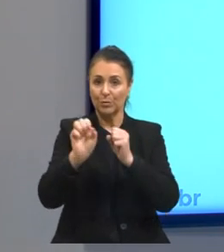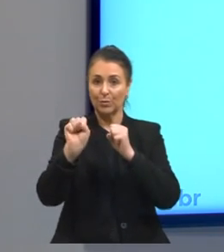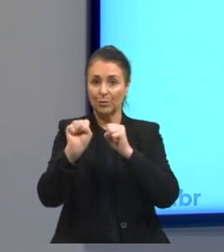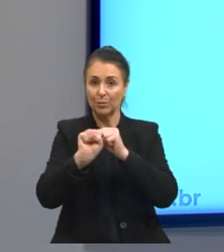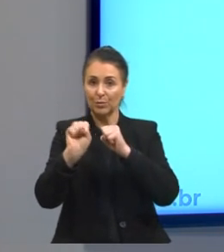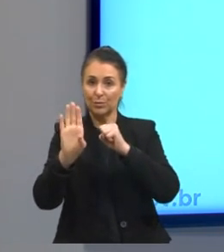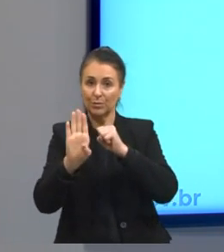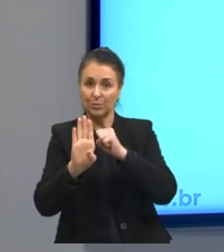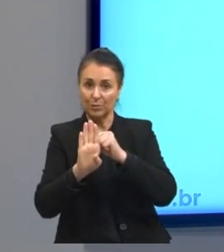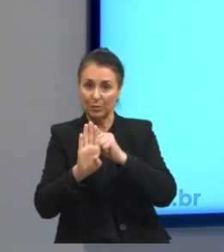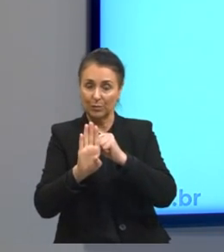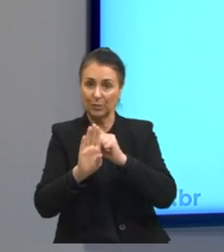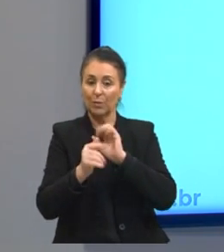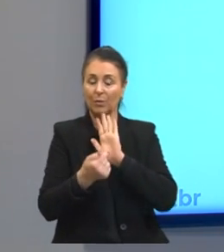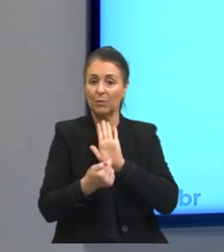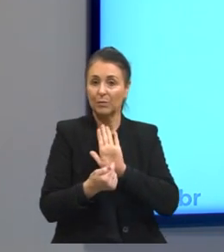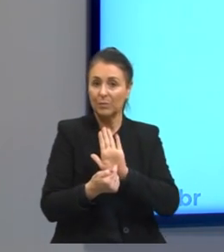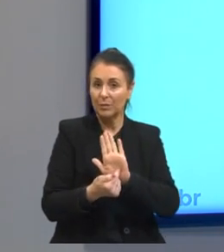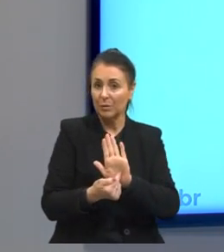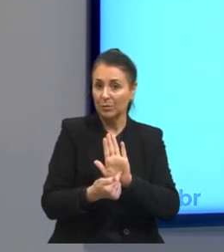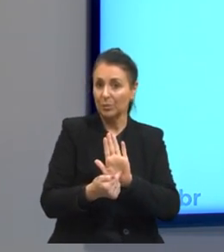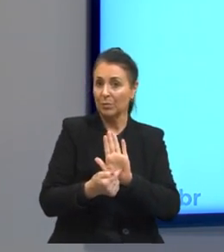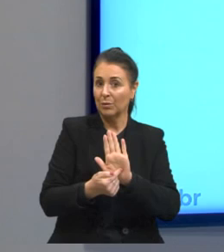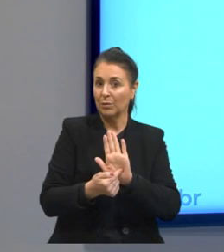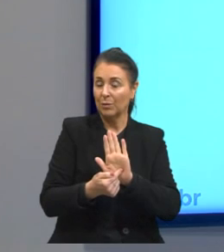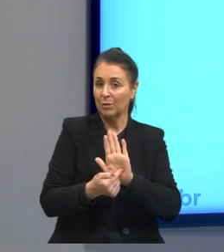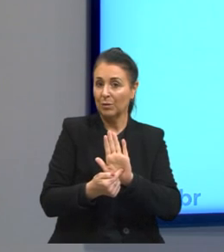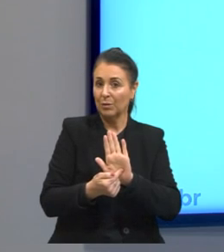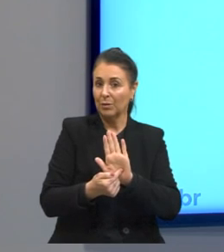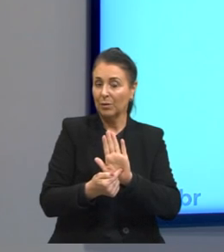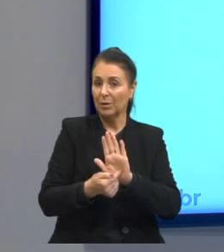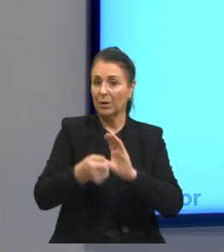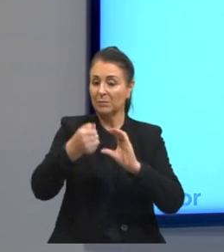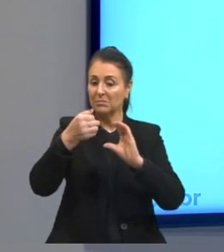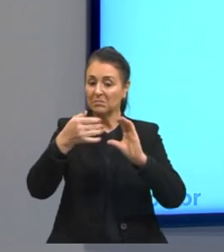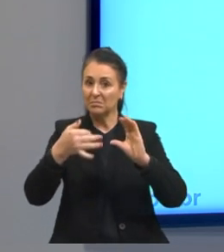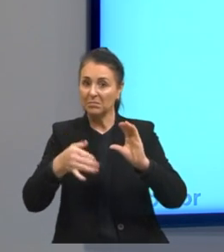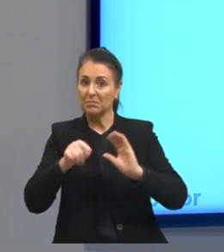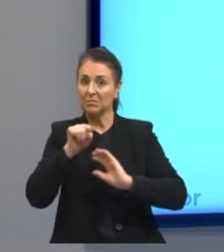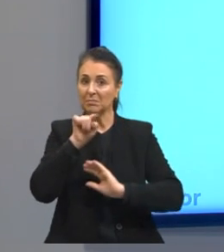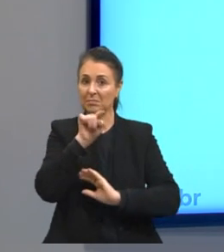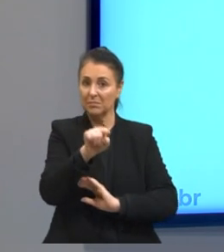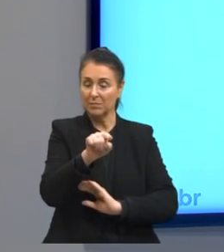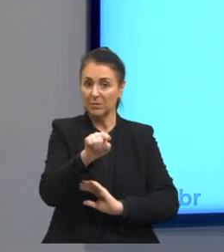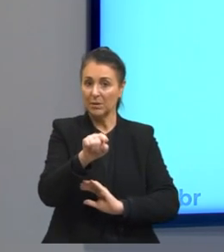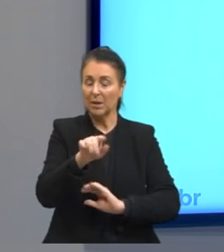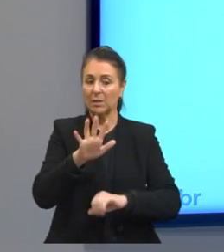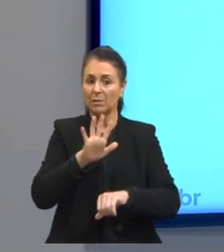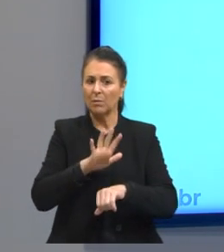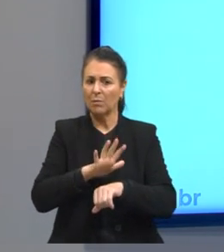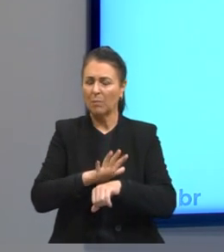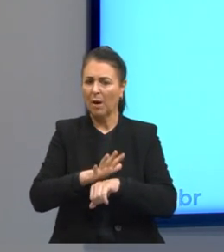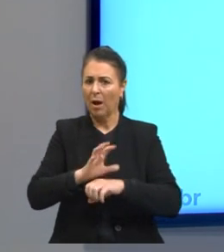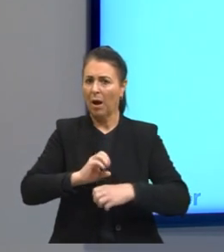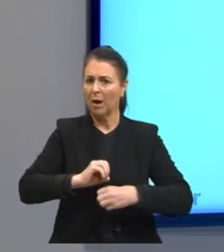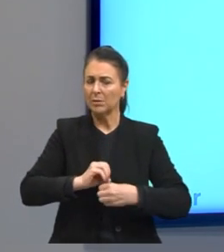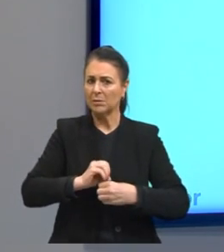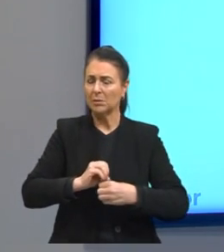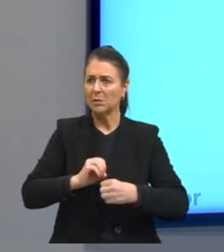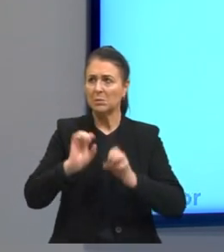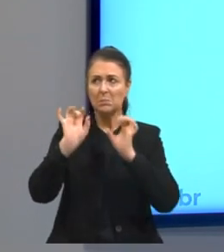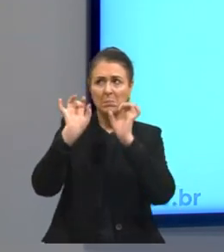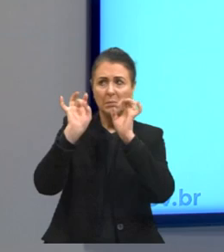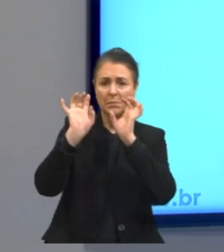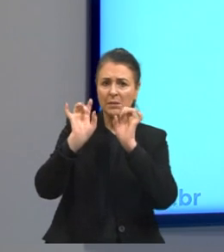determinando-os. Ou seja, dizendo se eles são seres mais específicos